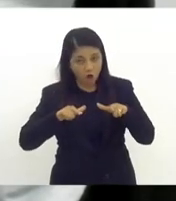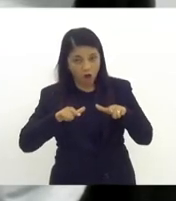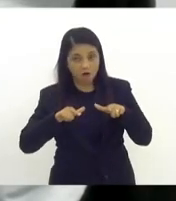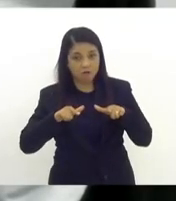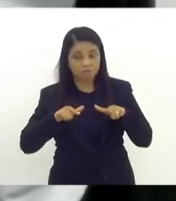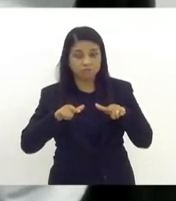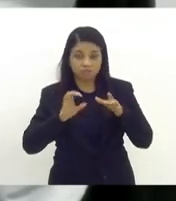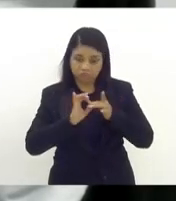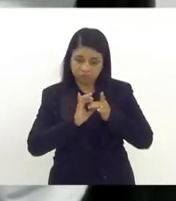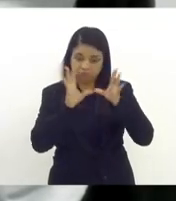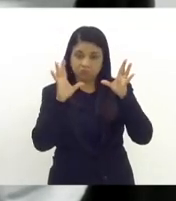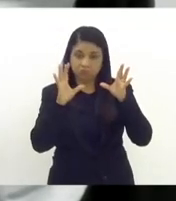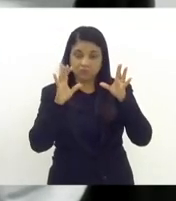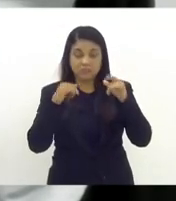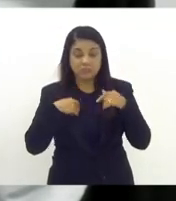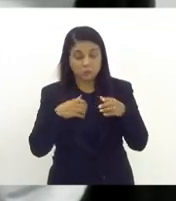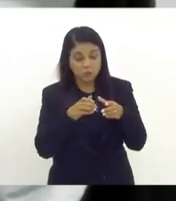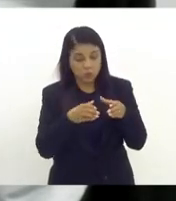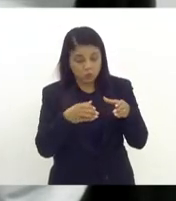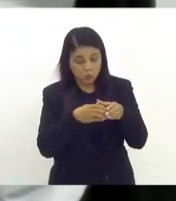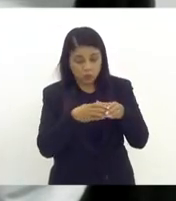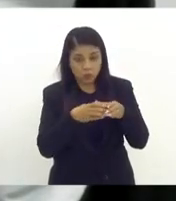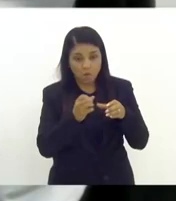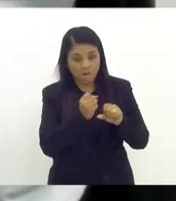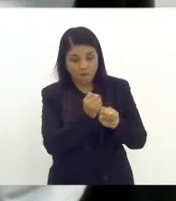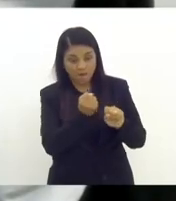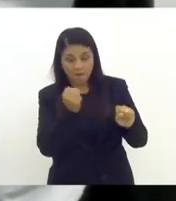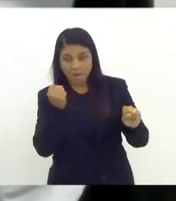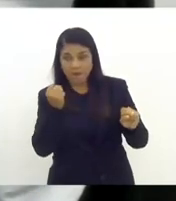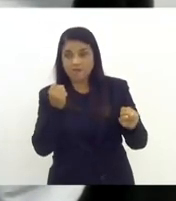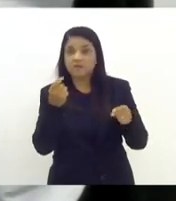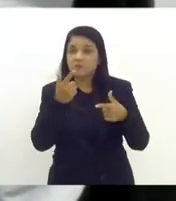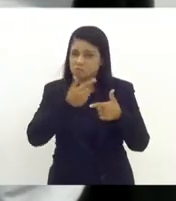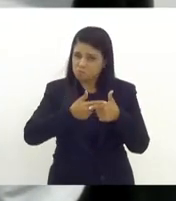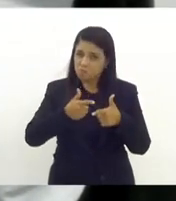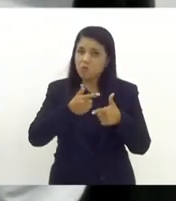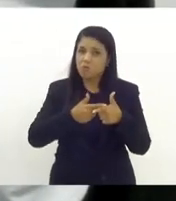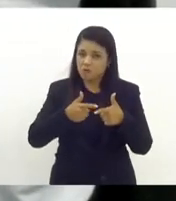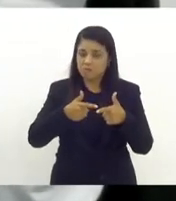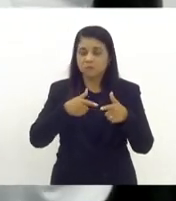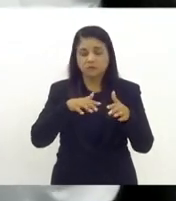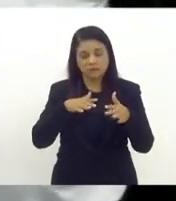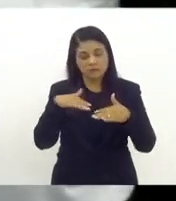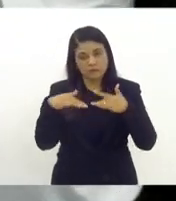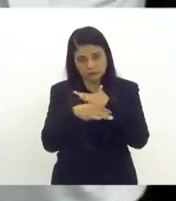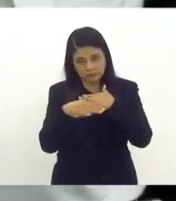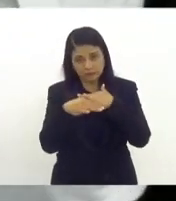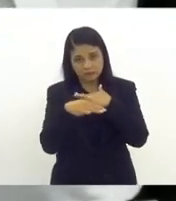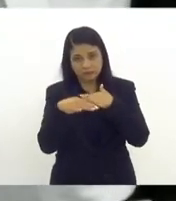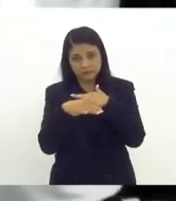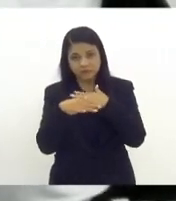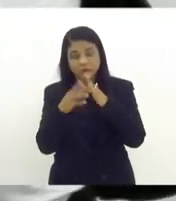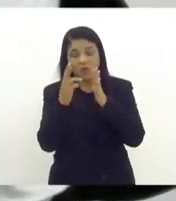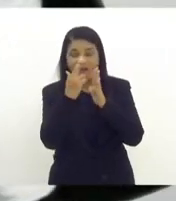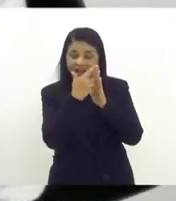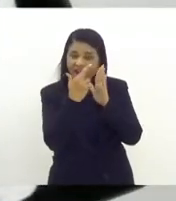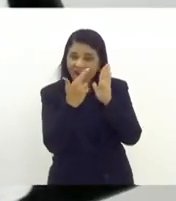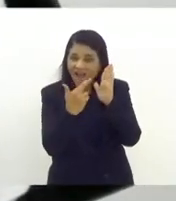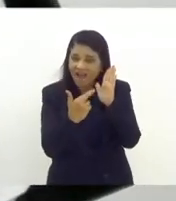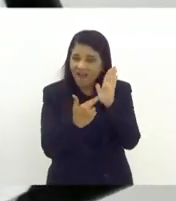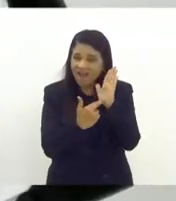que se um bloco não autorizado de ficar grande demais vai trazer uma série de transtornos para a cidade então esse regramento Olha é